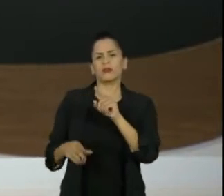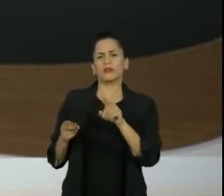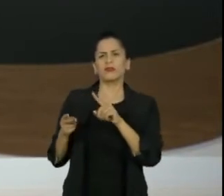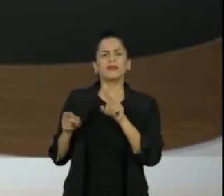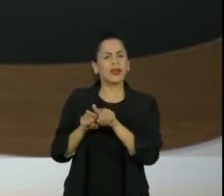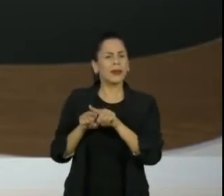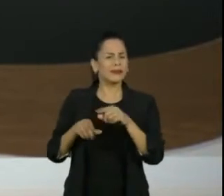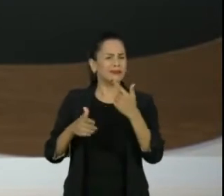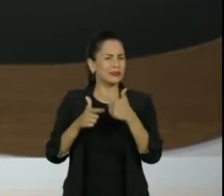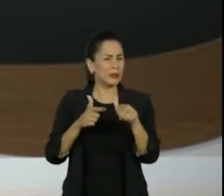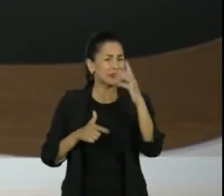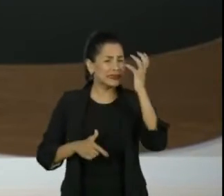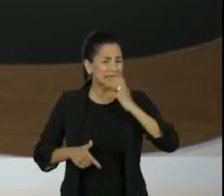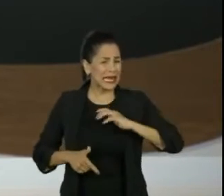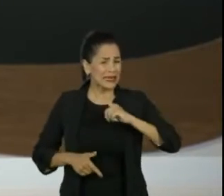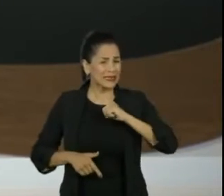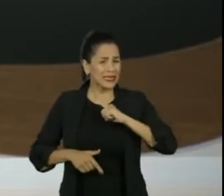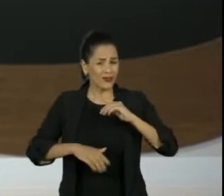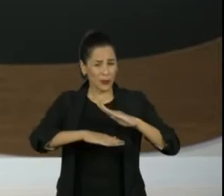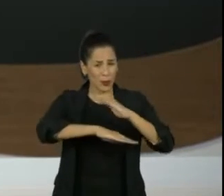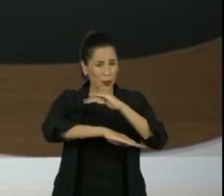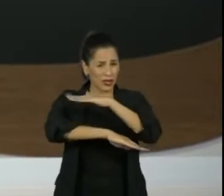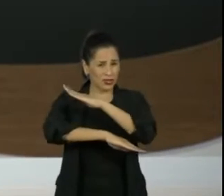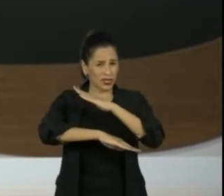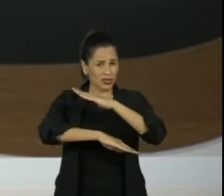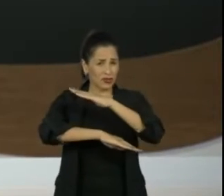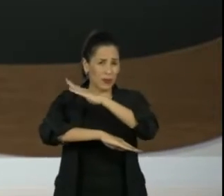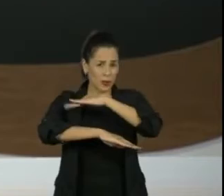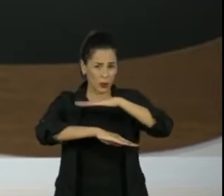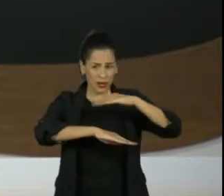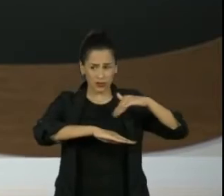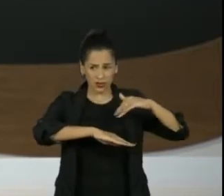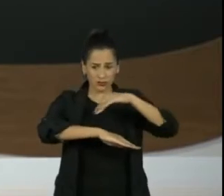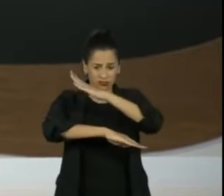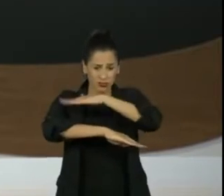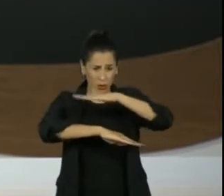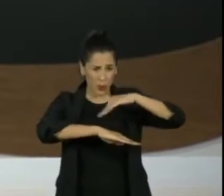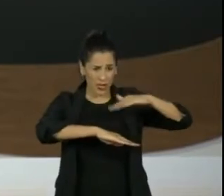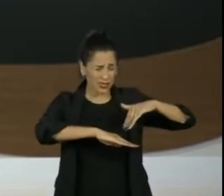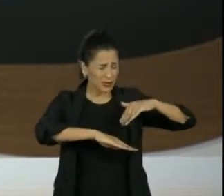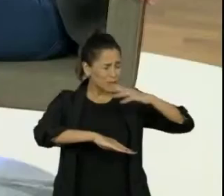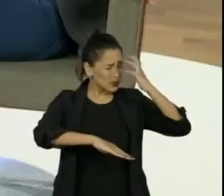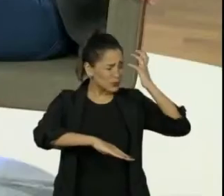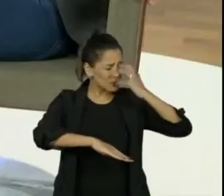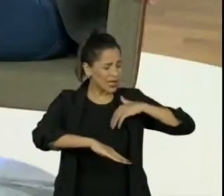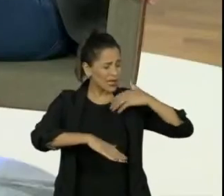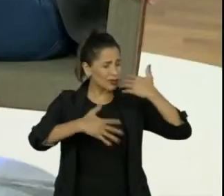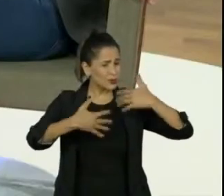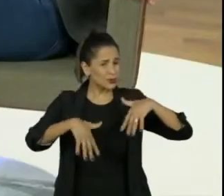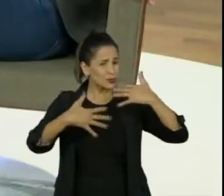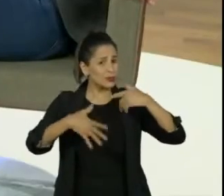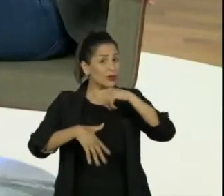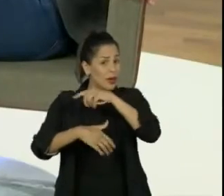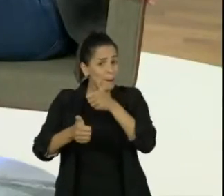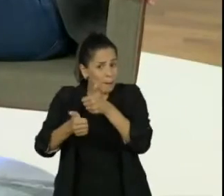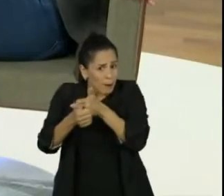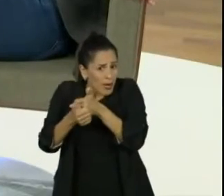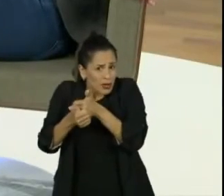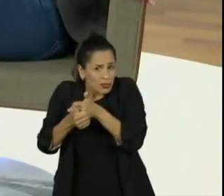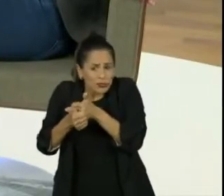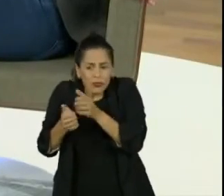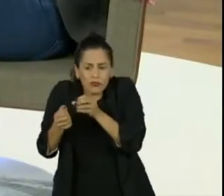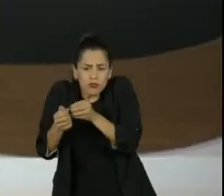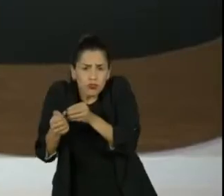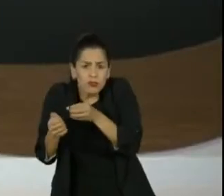de Brumadinho, que levou a um problema sério ali na região, que é um polo turístico próximo a Belo Horizonte. Como está